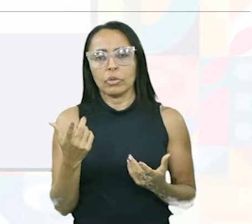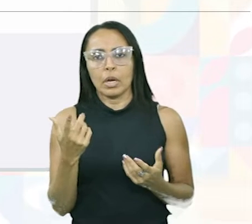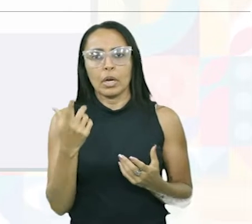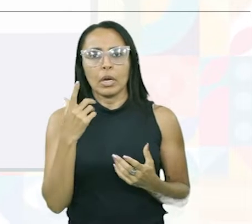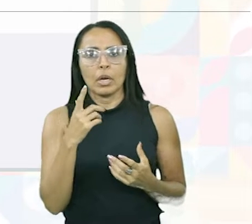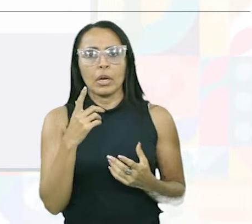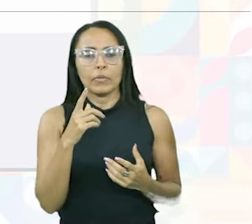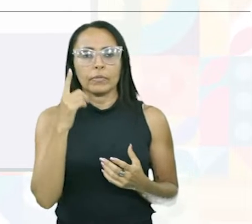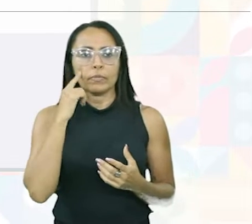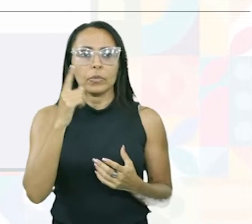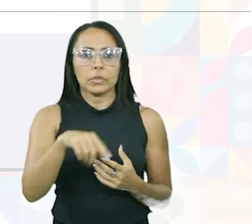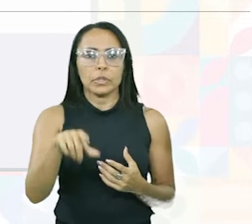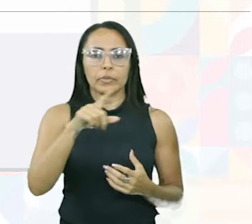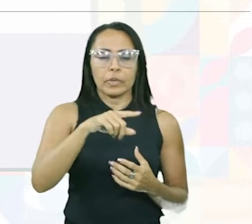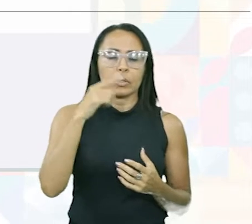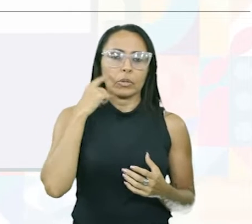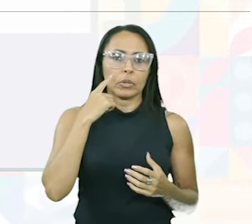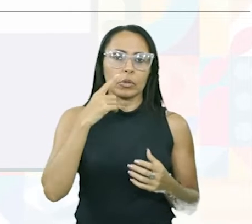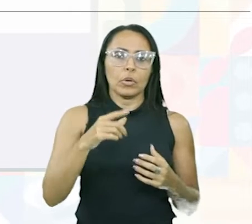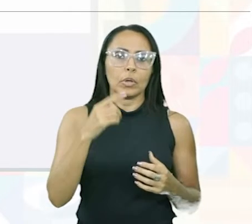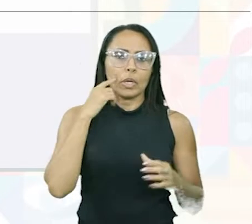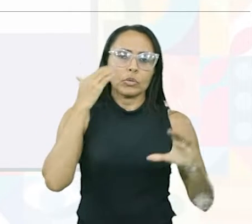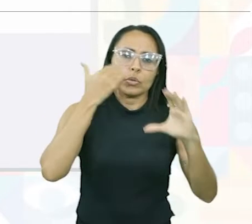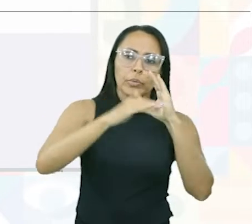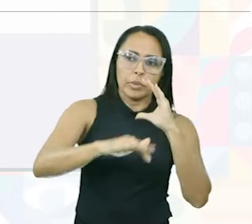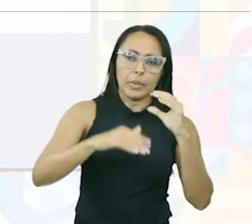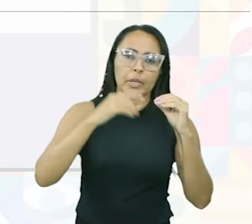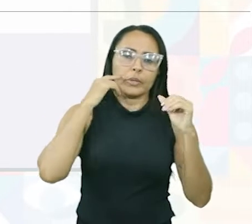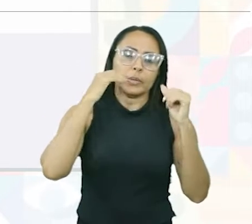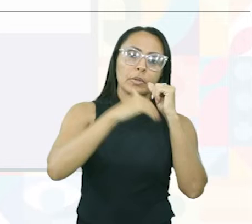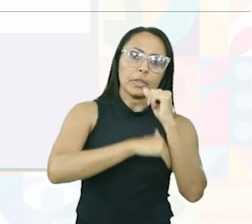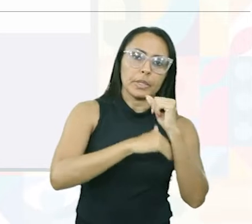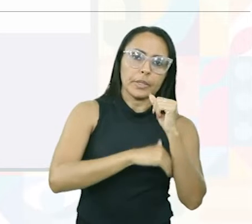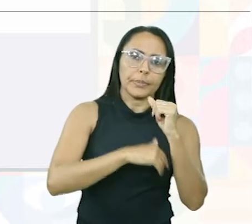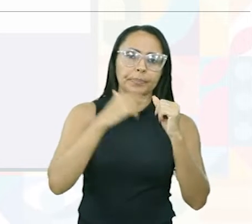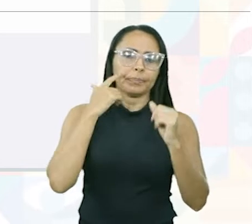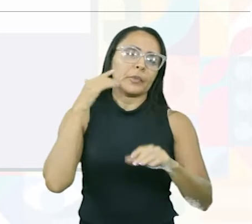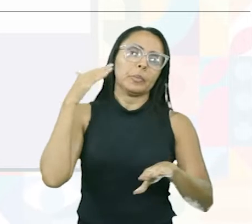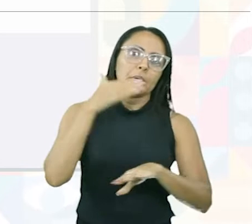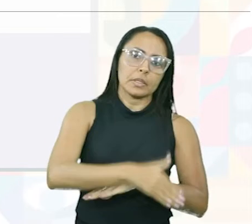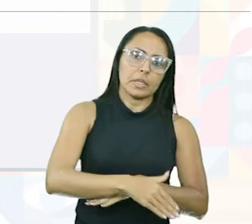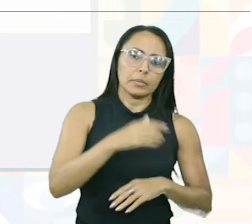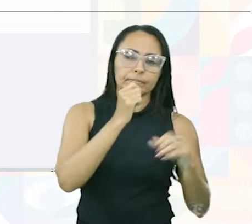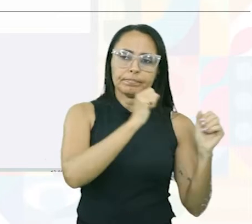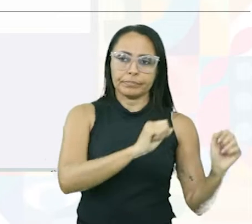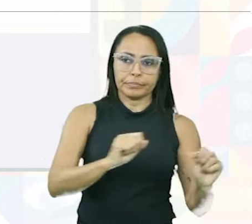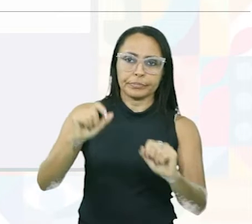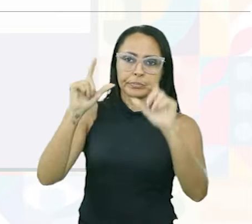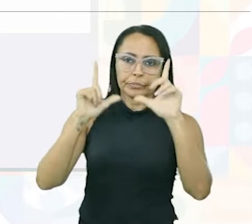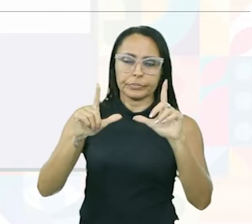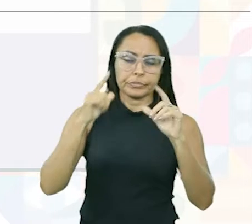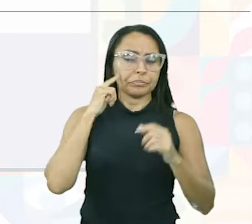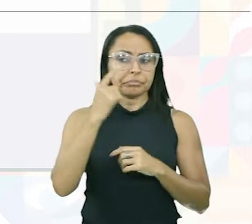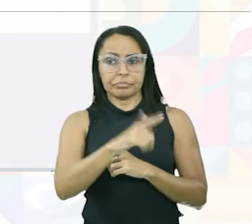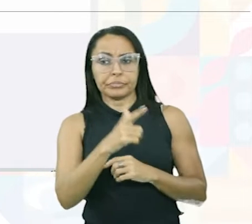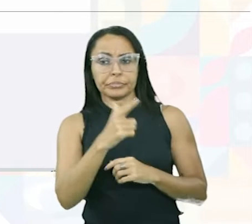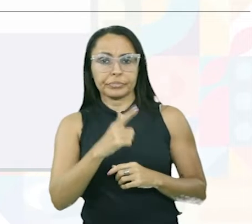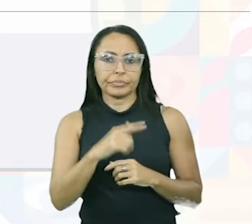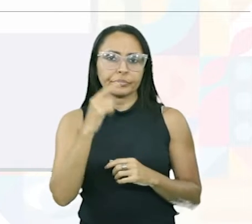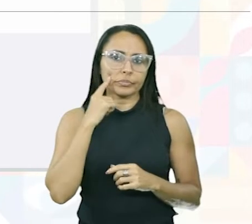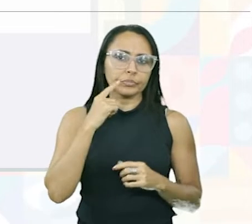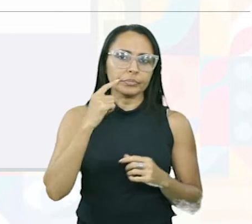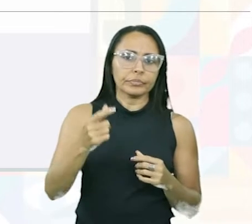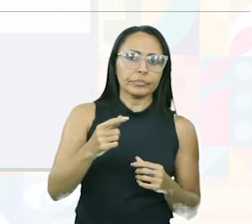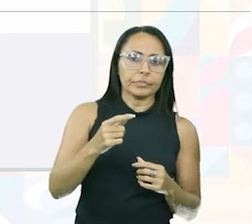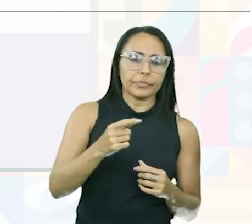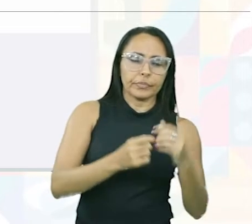você vai colocar o seu e-mail e sua senha para poder acessar a sua conta. Se você não tiver, você vai ter que criar uma conta.